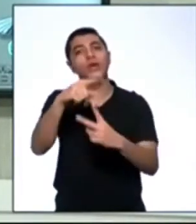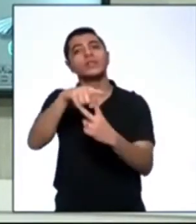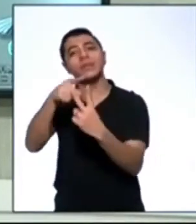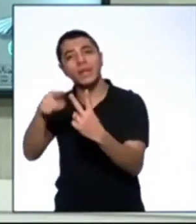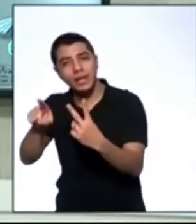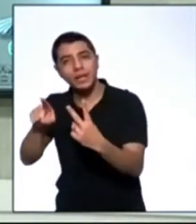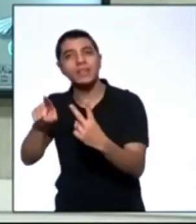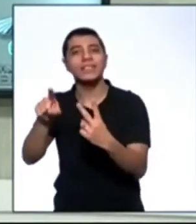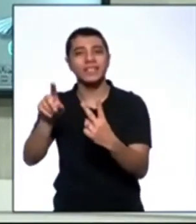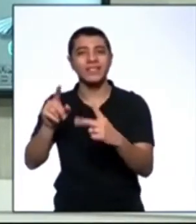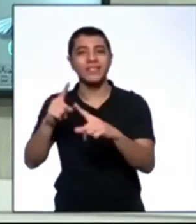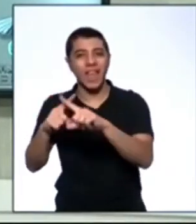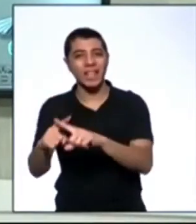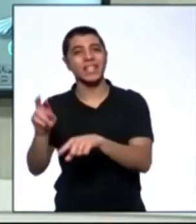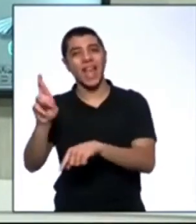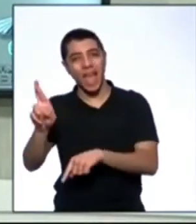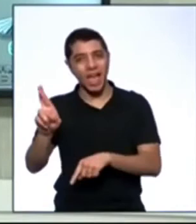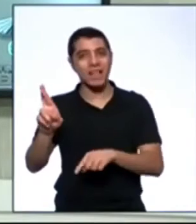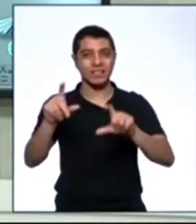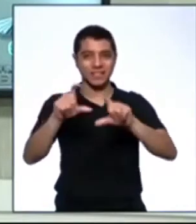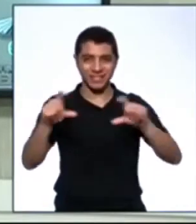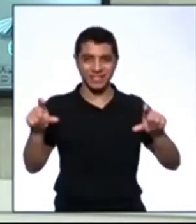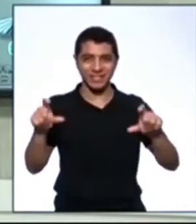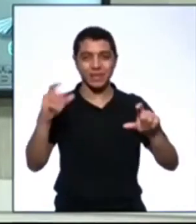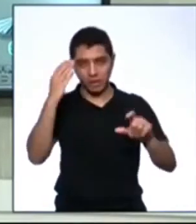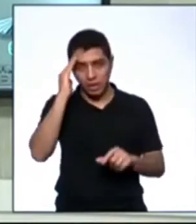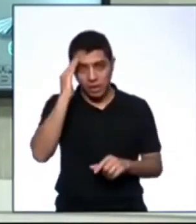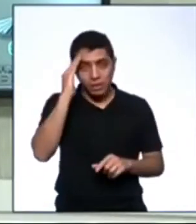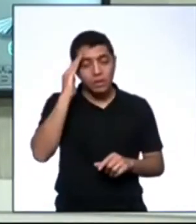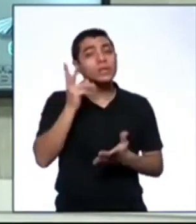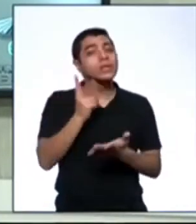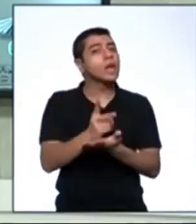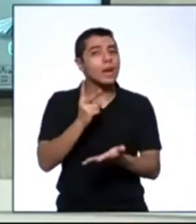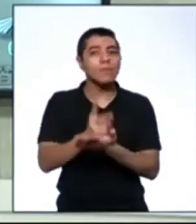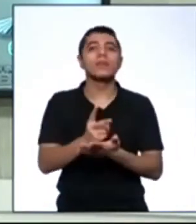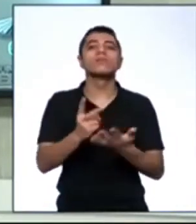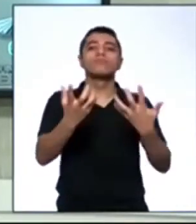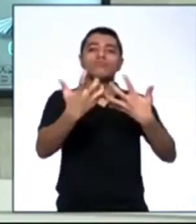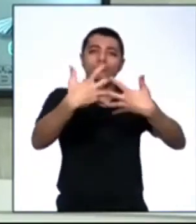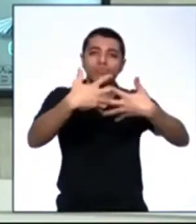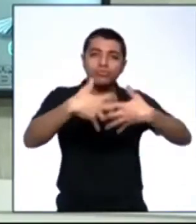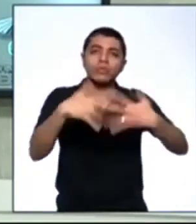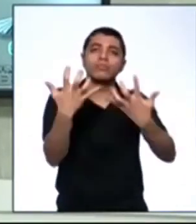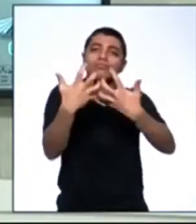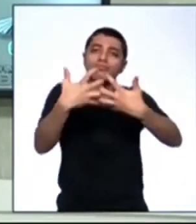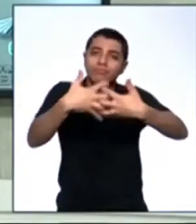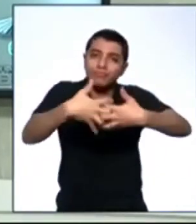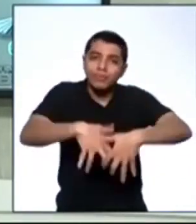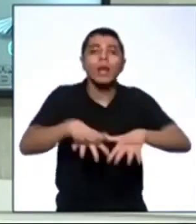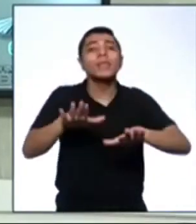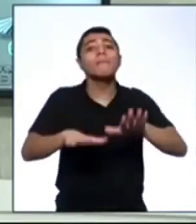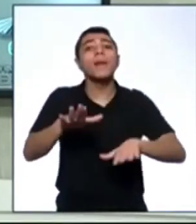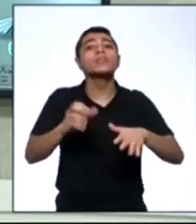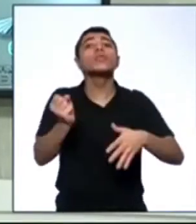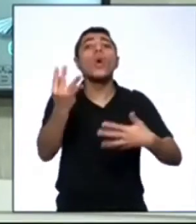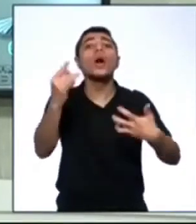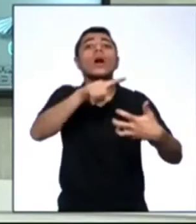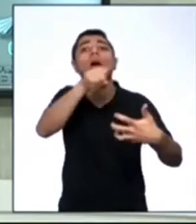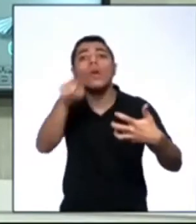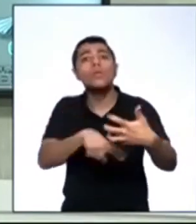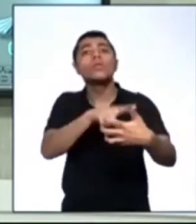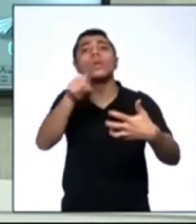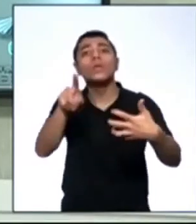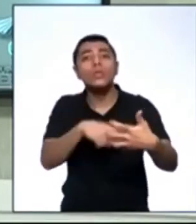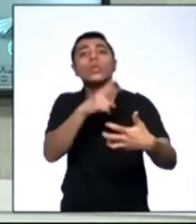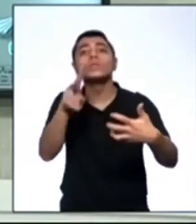seja, o deslocamento em função do comprimento periférico e do número de voltas, o ΔS seria